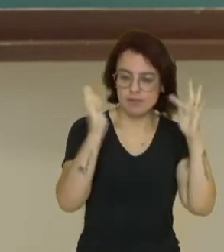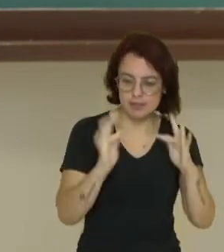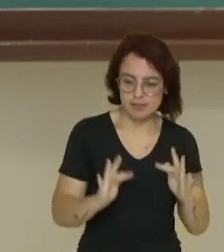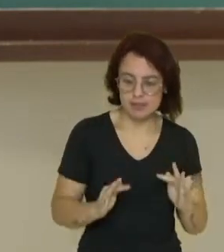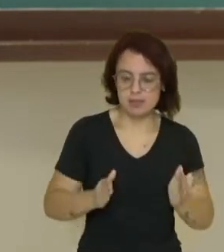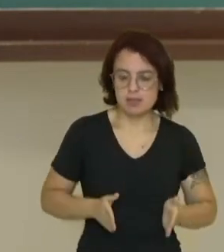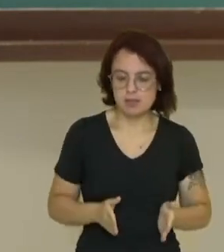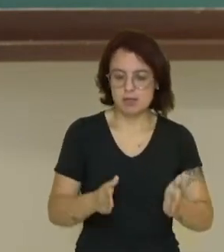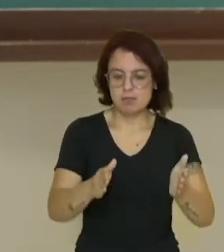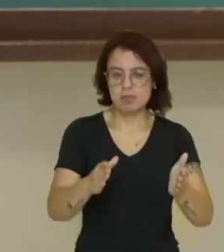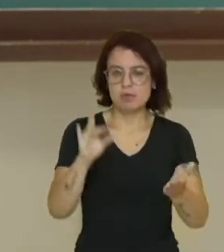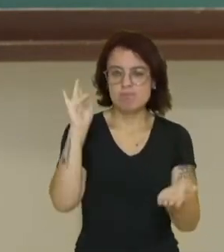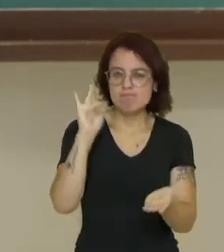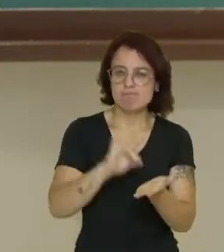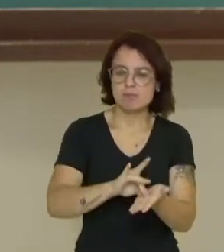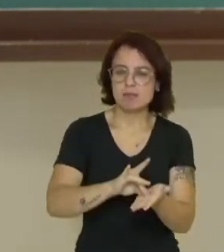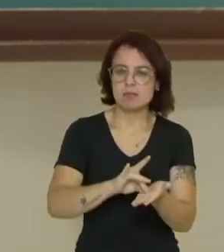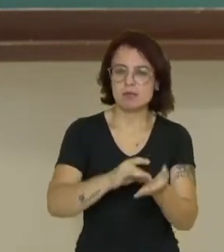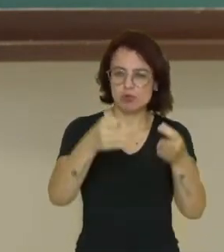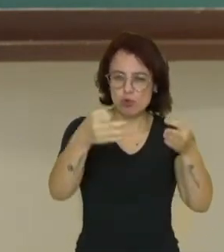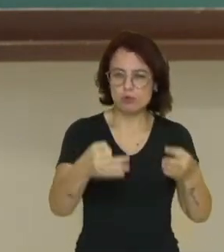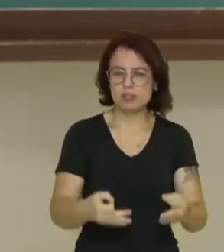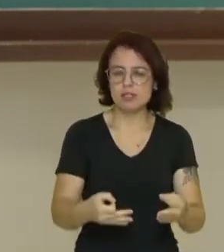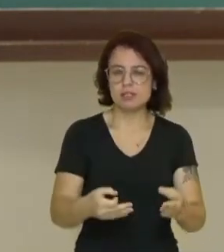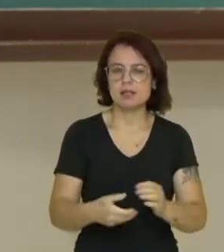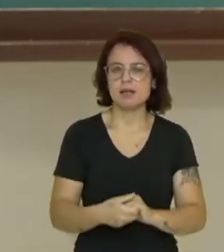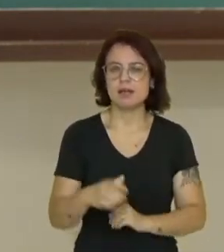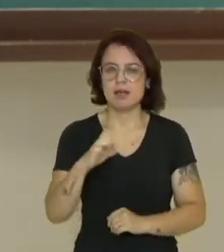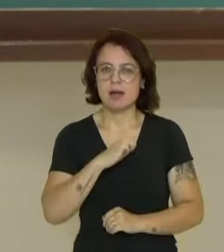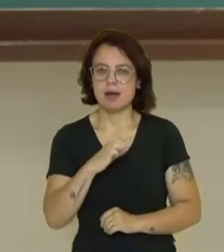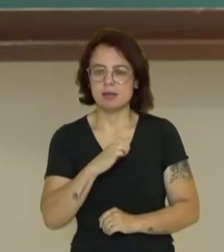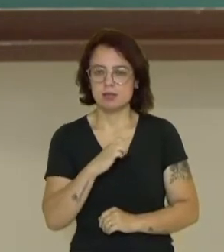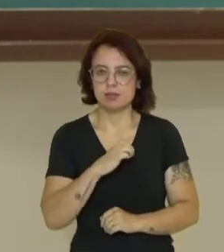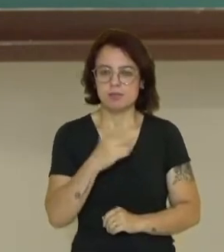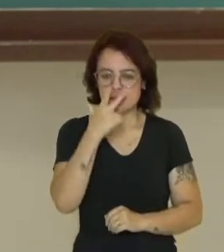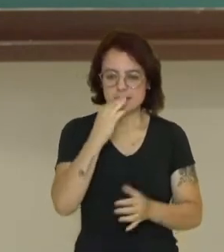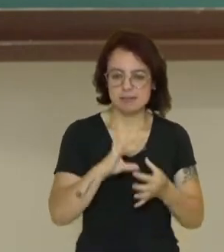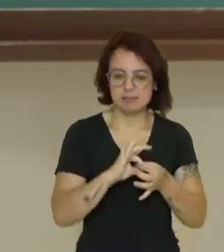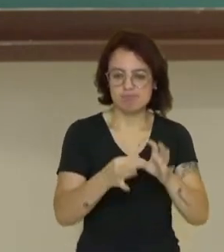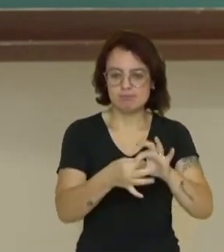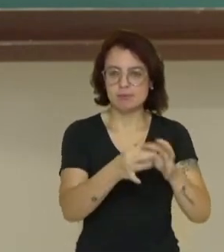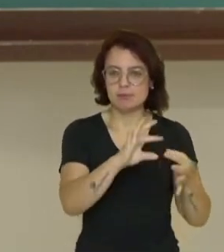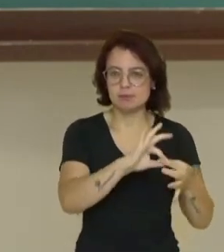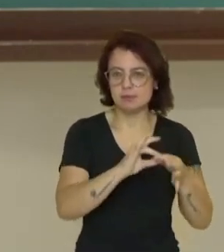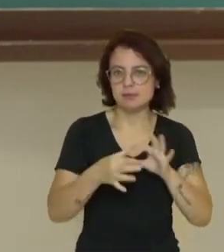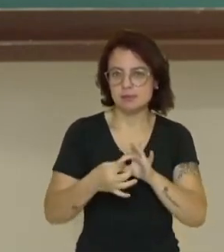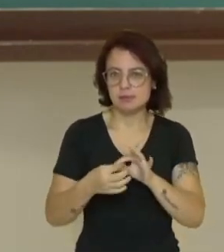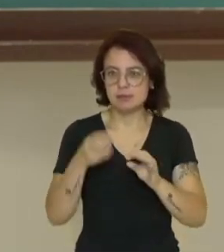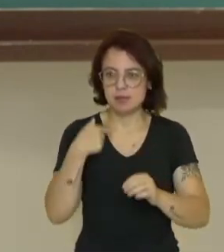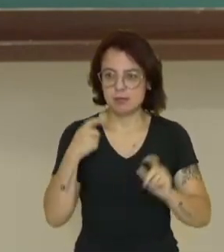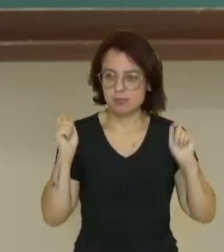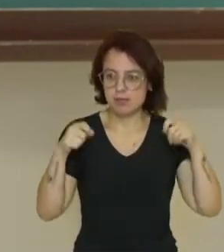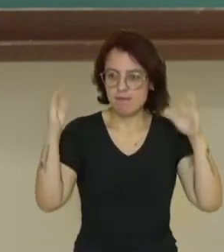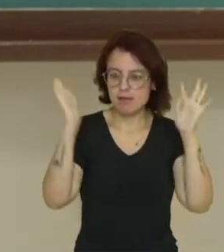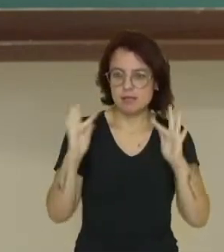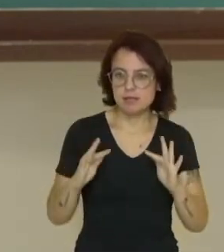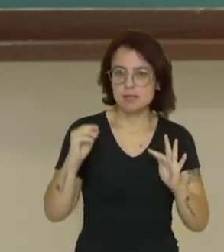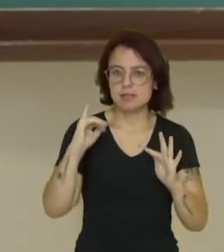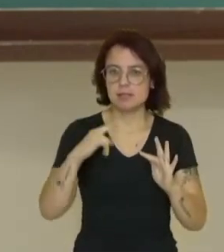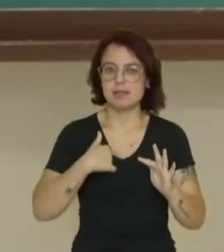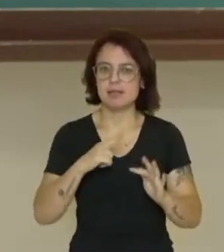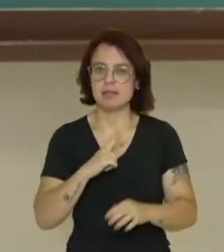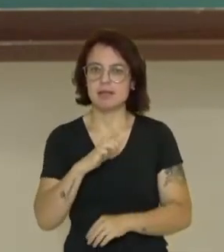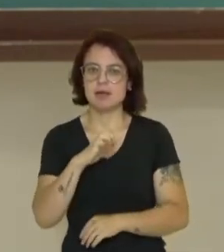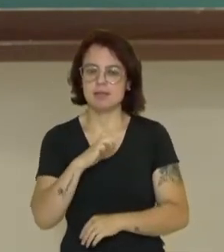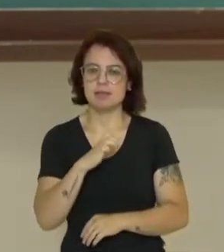felicidade, a virtude, a justiça e a ética, né? Só é possível ser feliz se eu for uma pessoa ética.